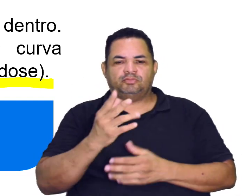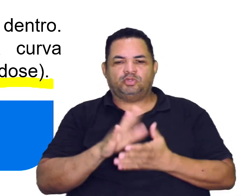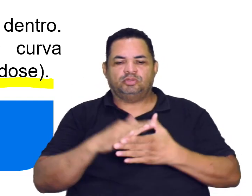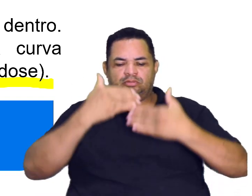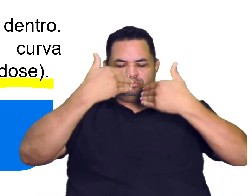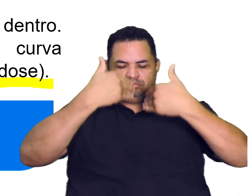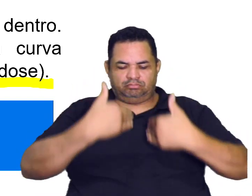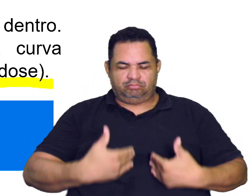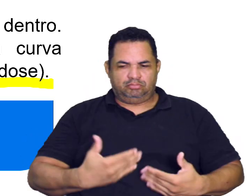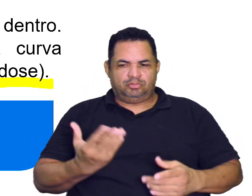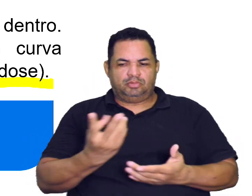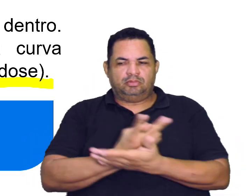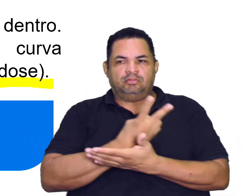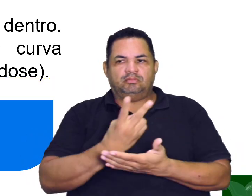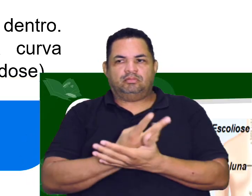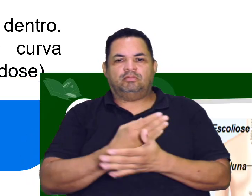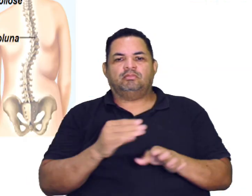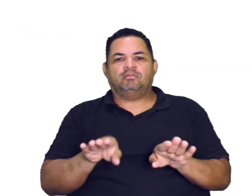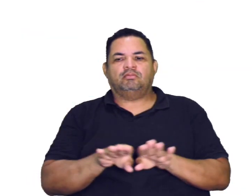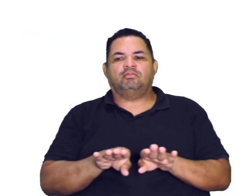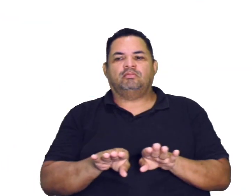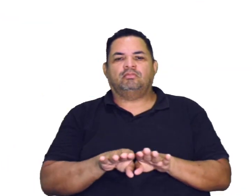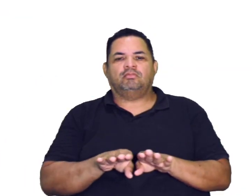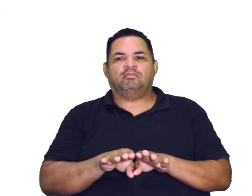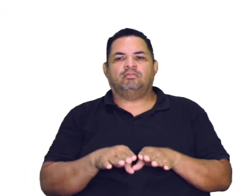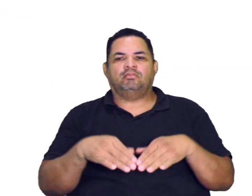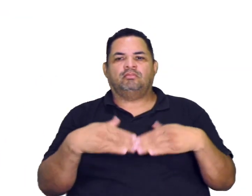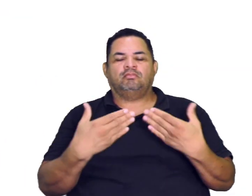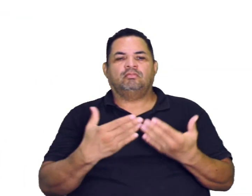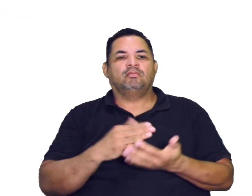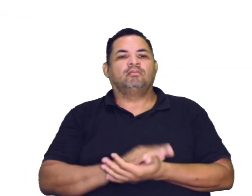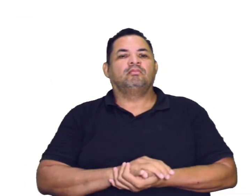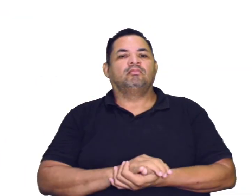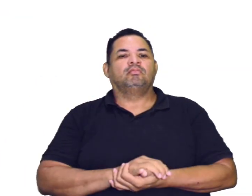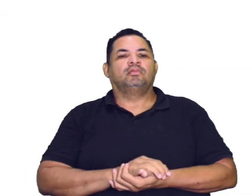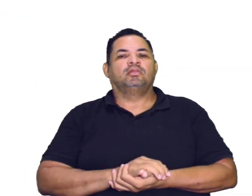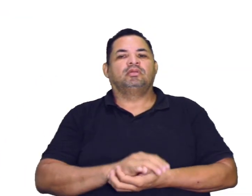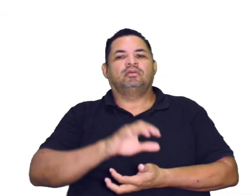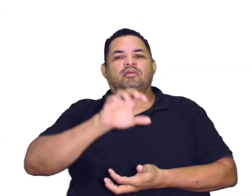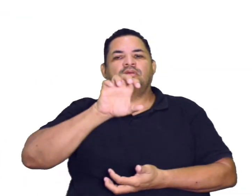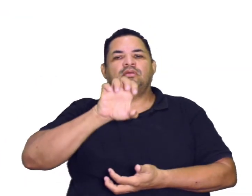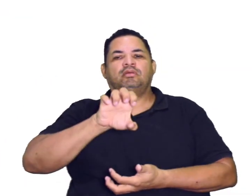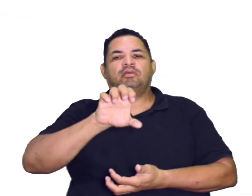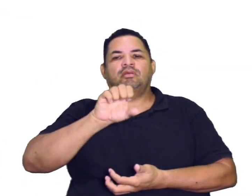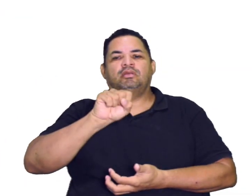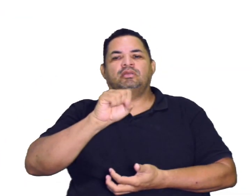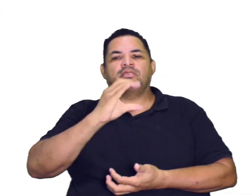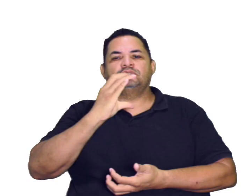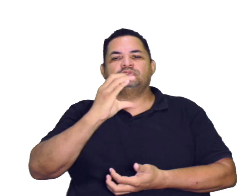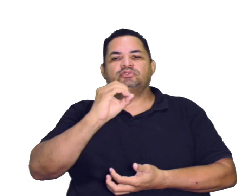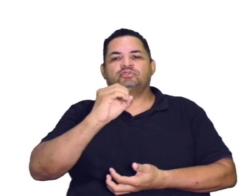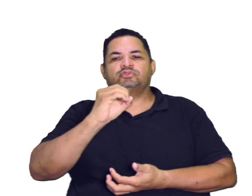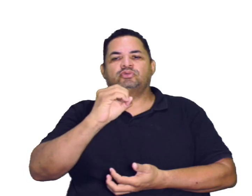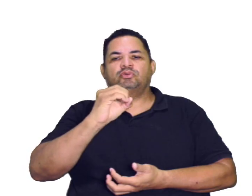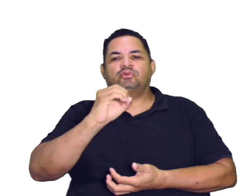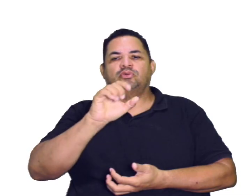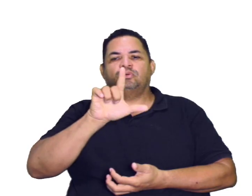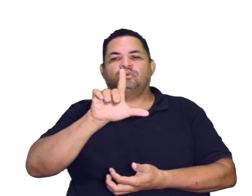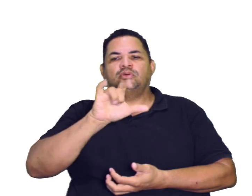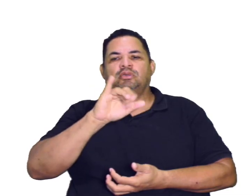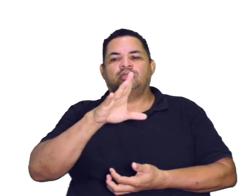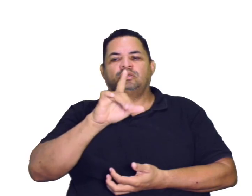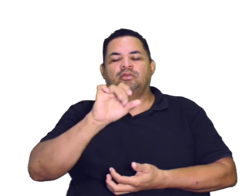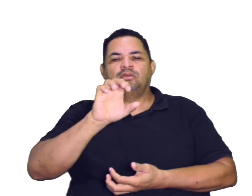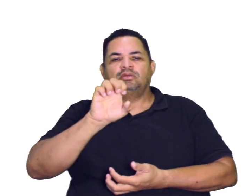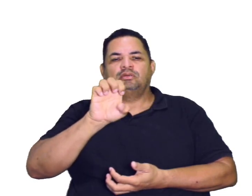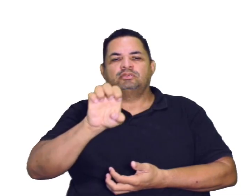errada. Da mesma forma, caríssimo estudante, você tem agora a escoliose. E aí a gente vem falando